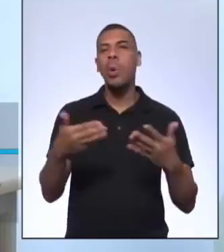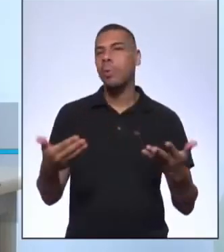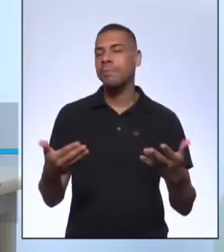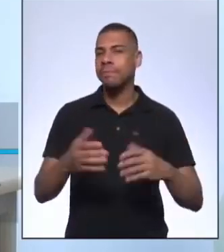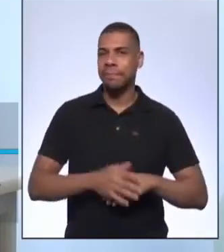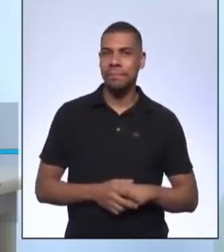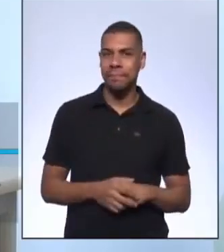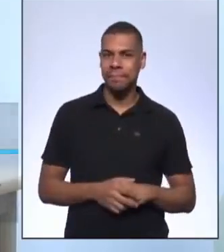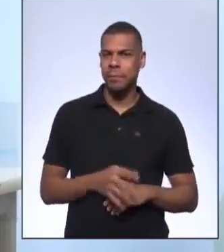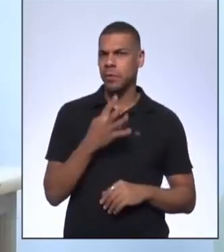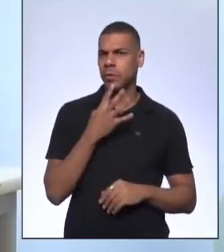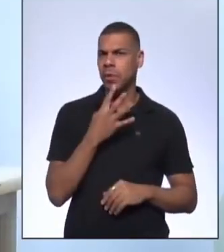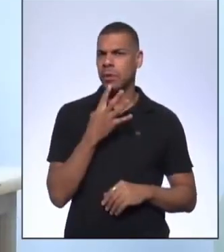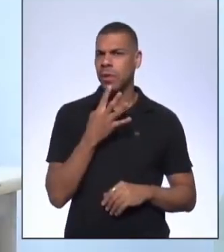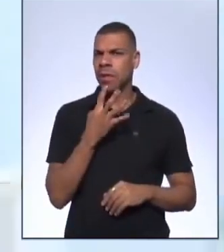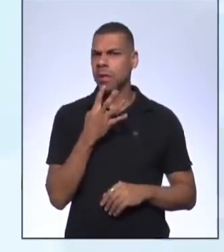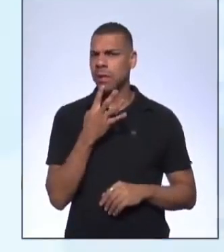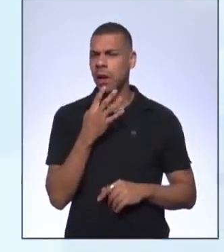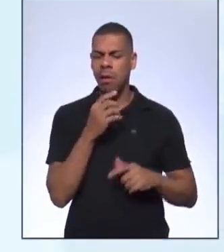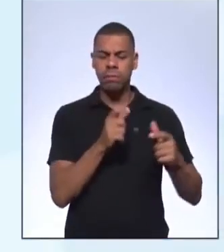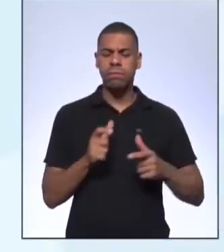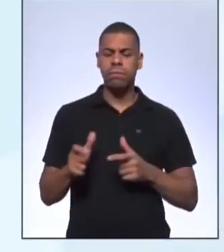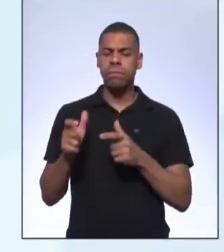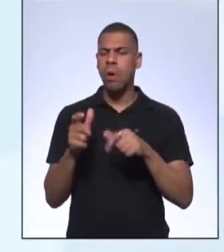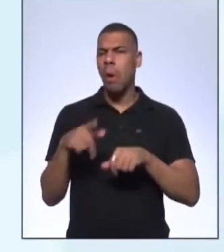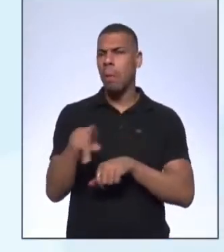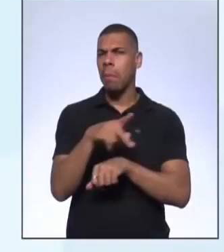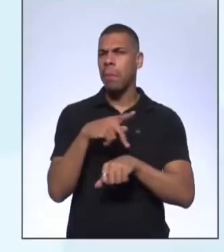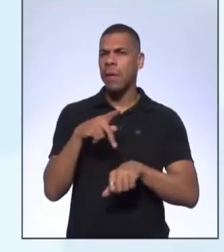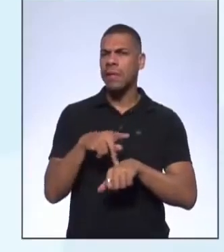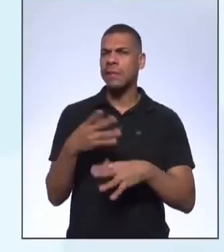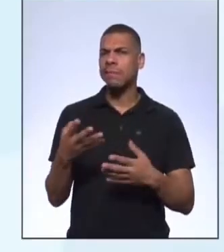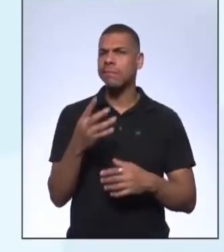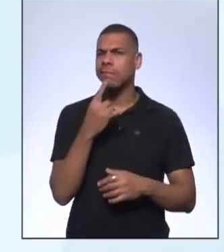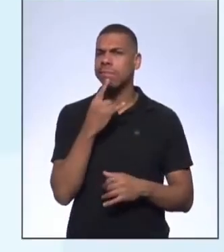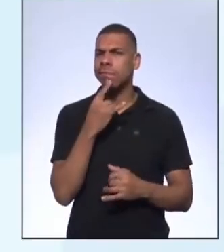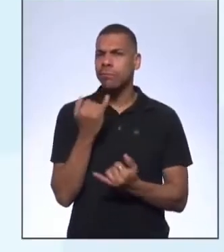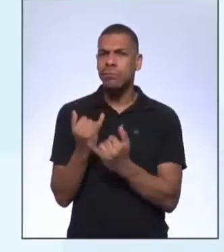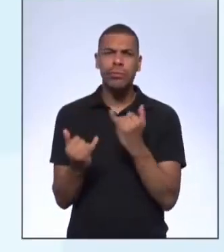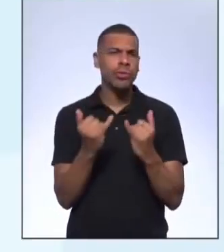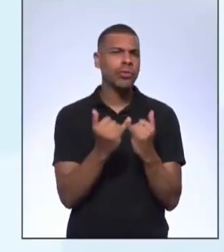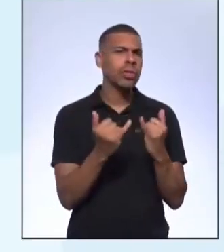elas. Você conhece algum lugar que passou